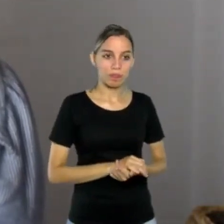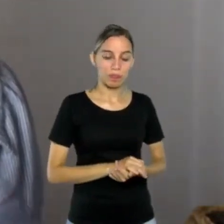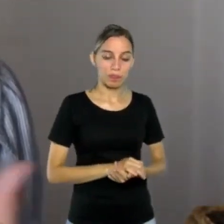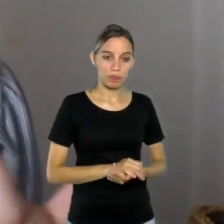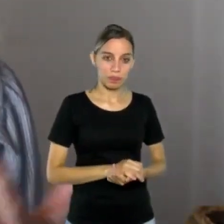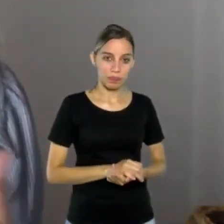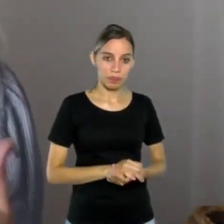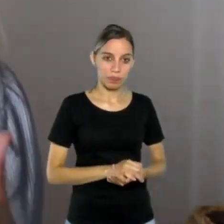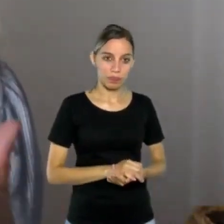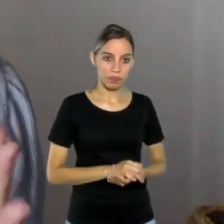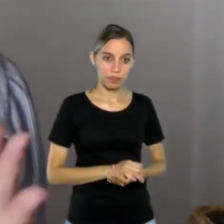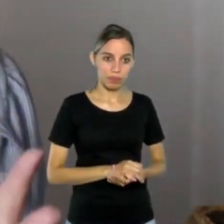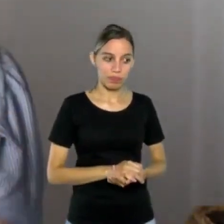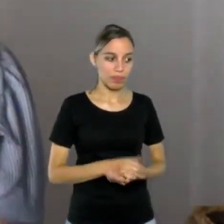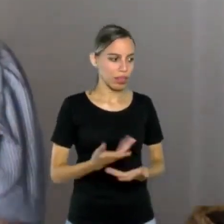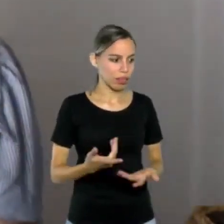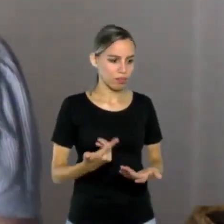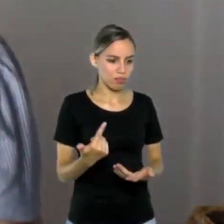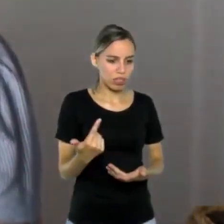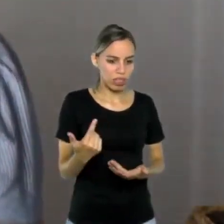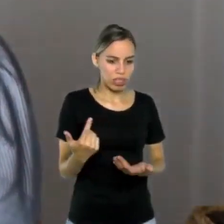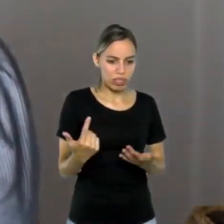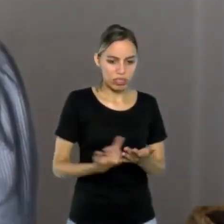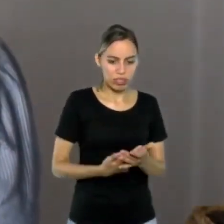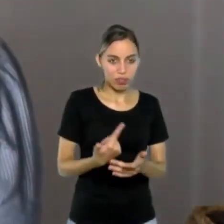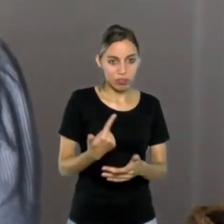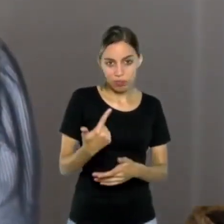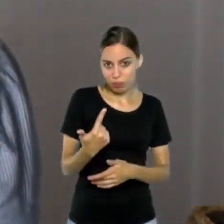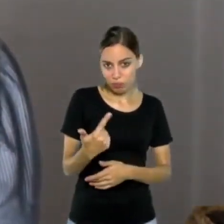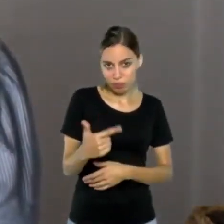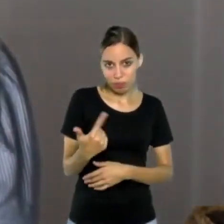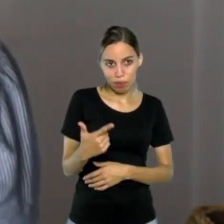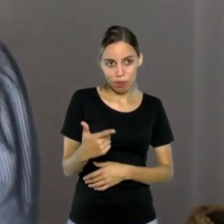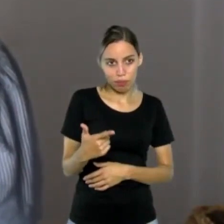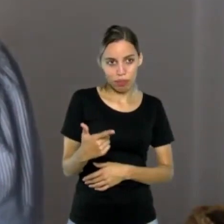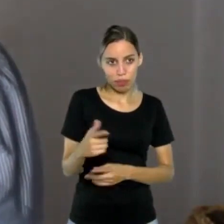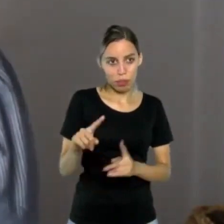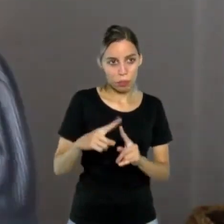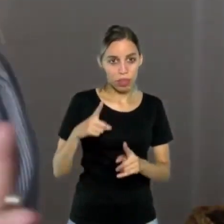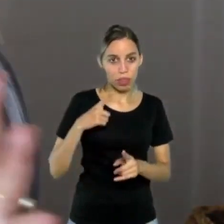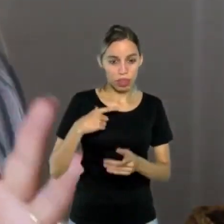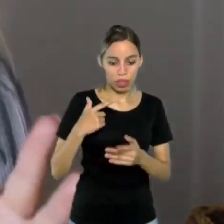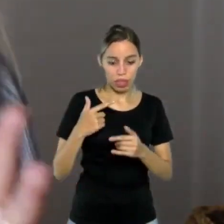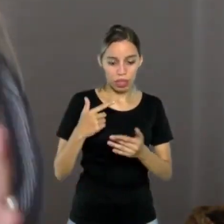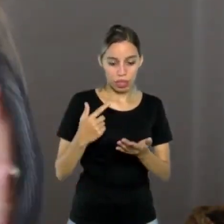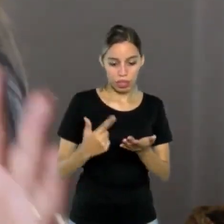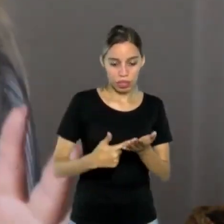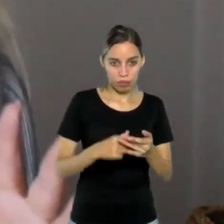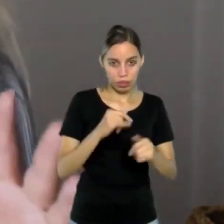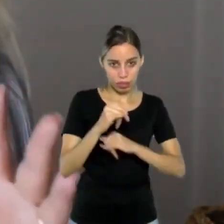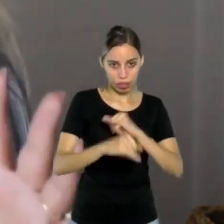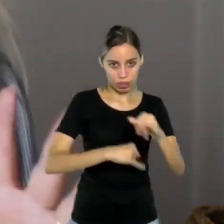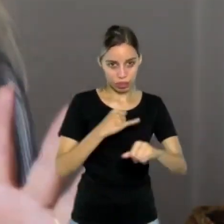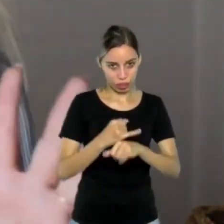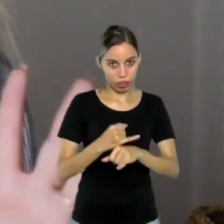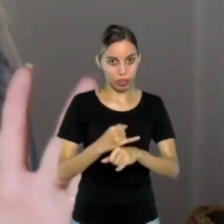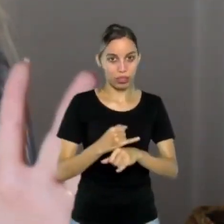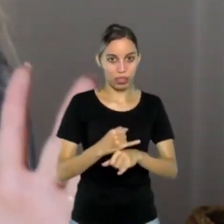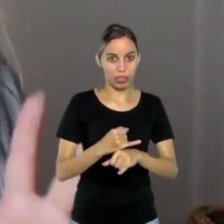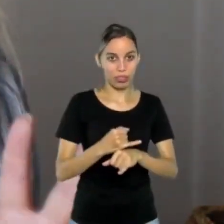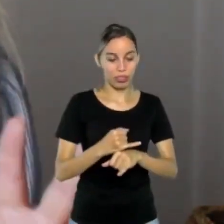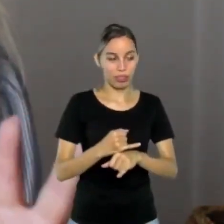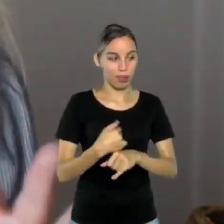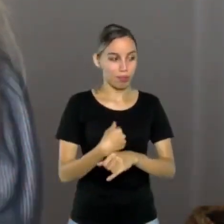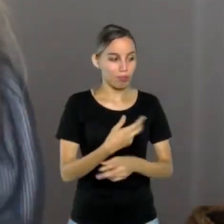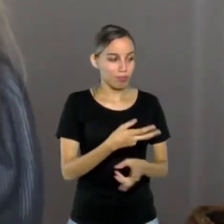Eu não tenho o livro em mãos, mas a Elisa me mandou o PDF aqui do livro. Eu percebi que você dividiu ele em 5